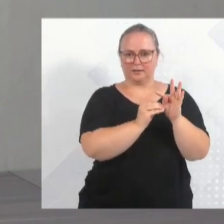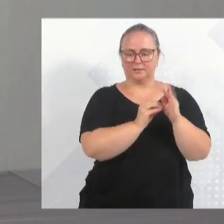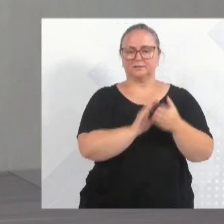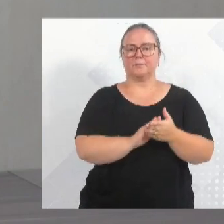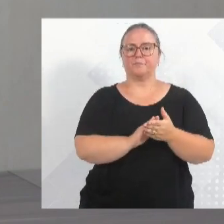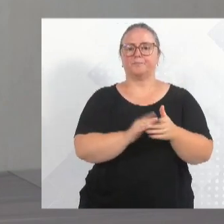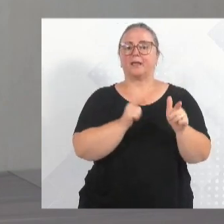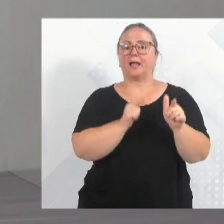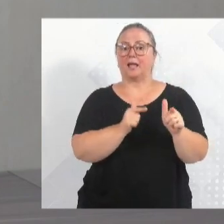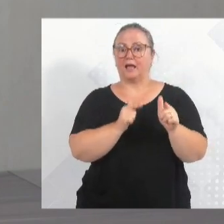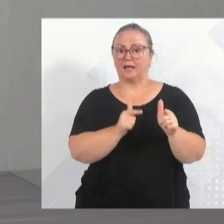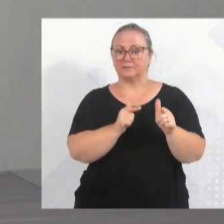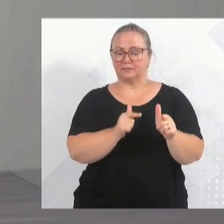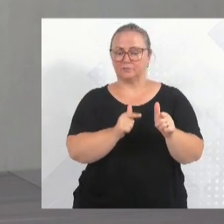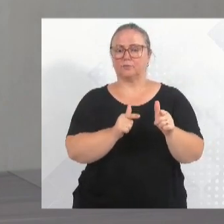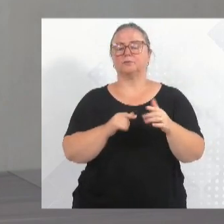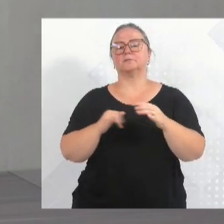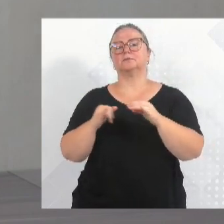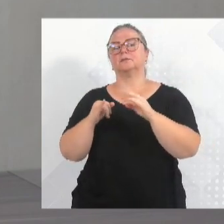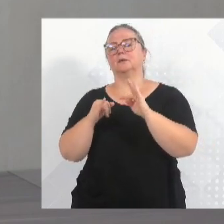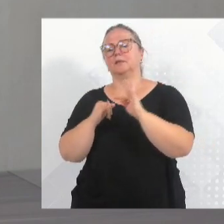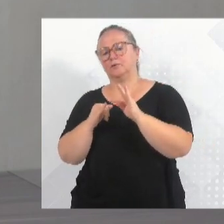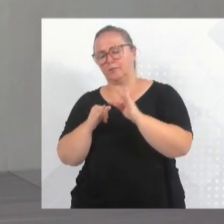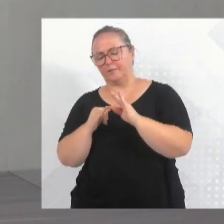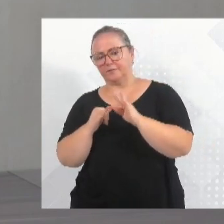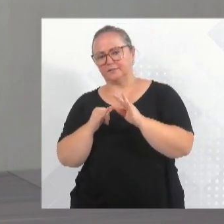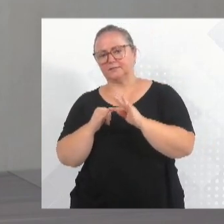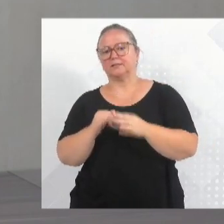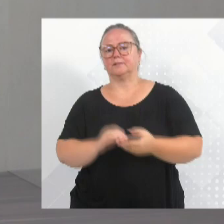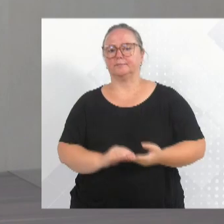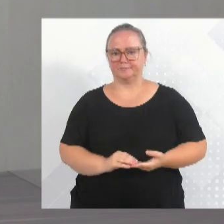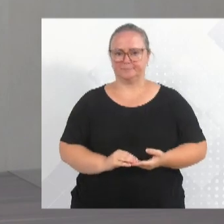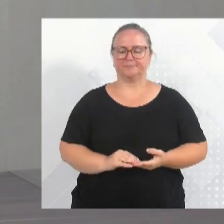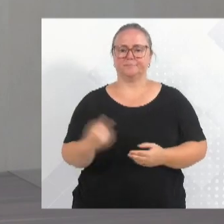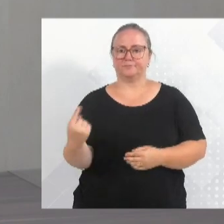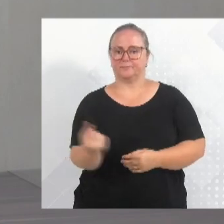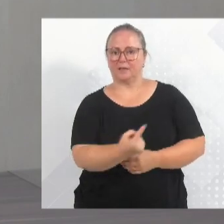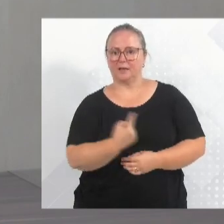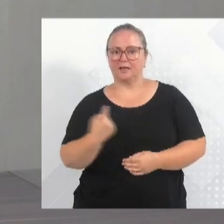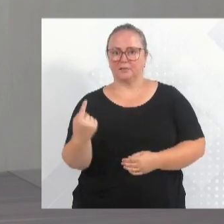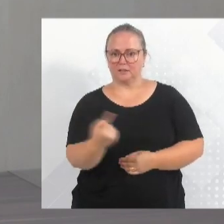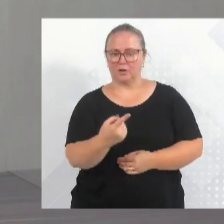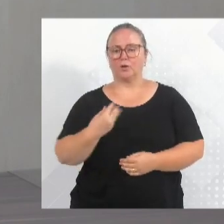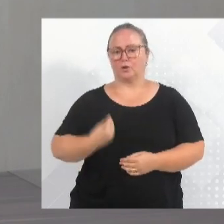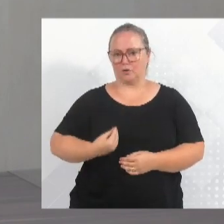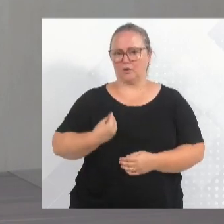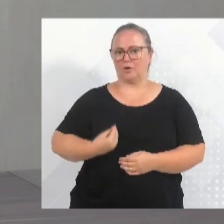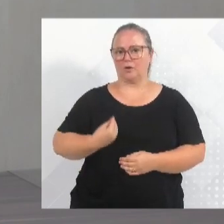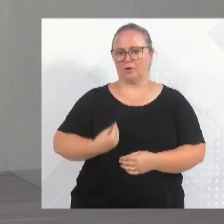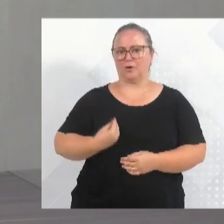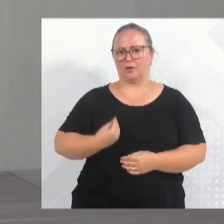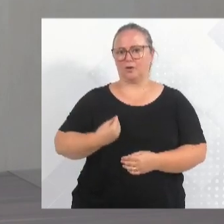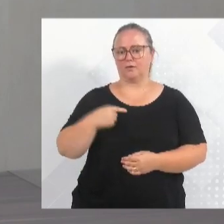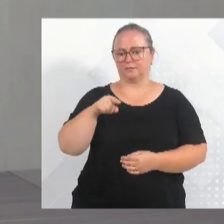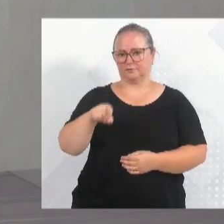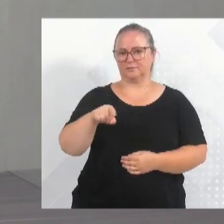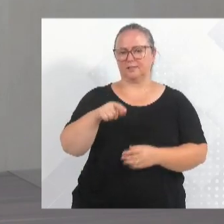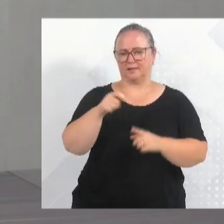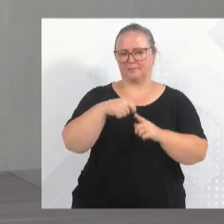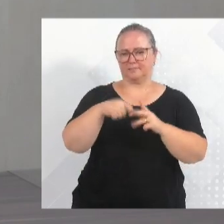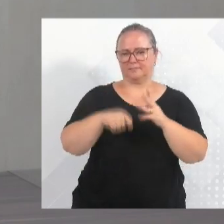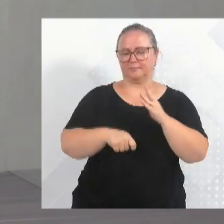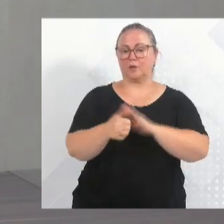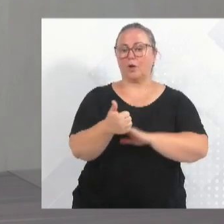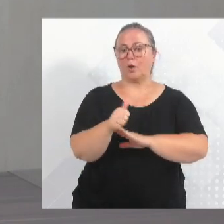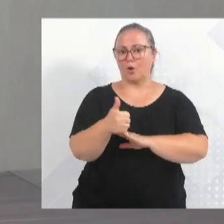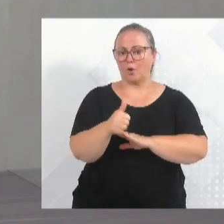Caçadores e o reservatório da Itopavazinha. Nós, enquanto estivemos lá durante 11 meses, nós